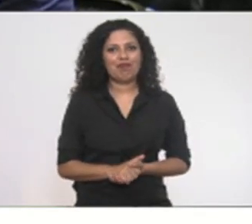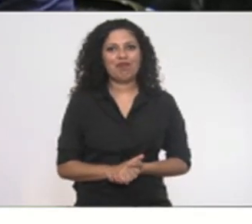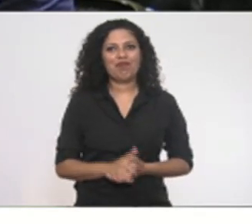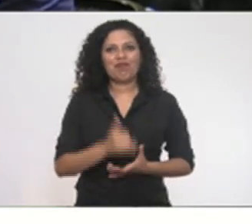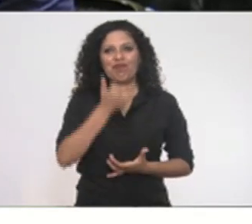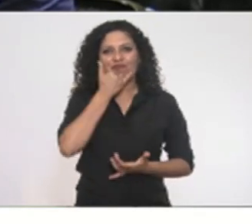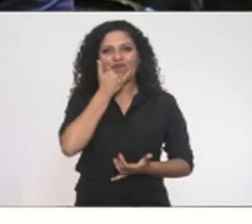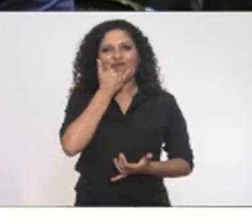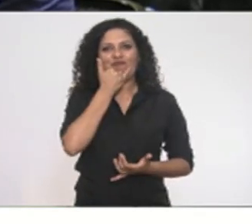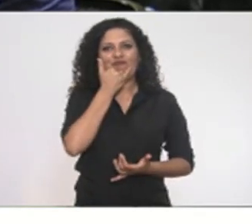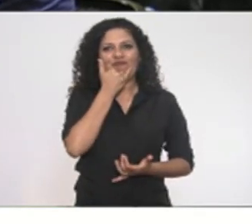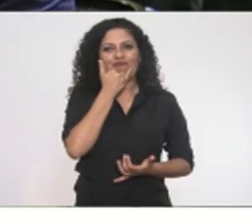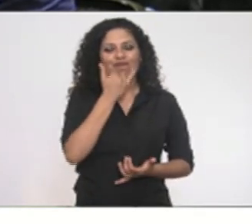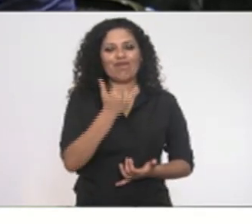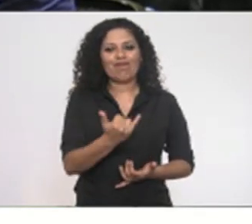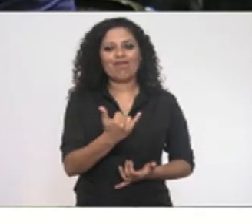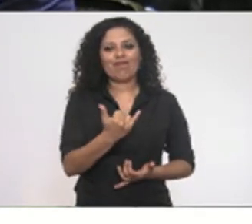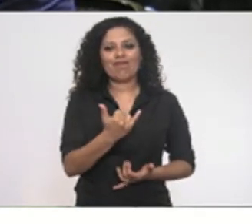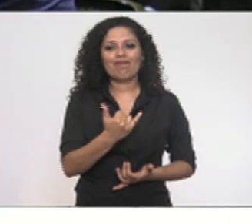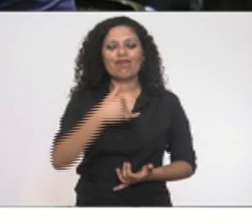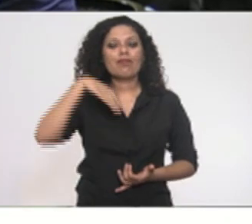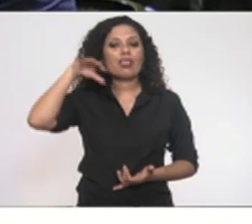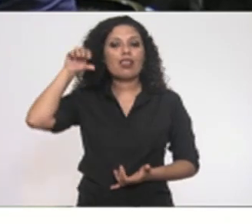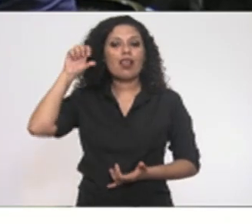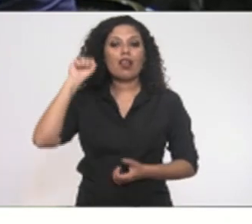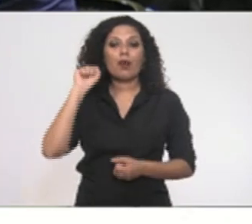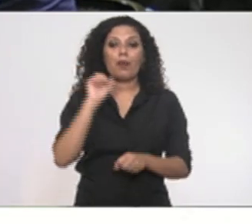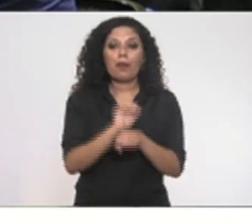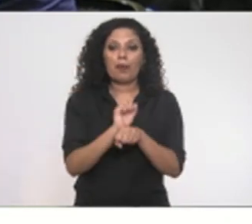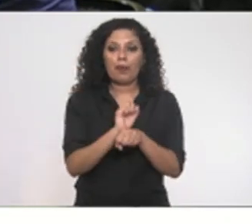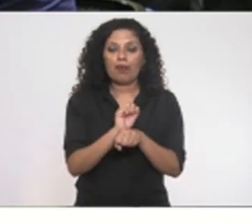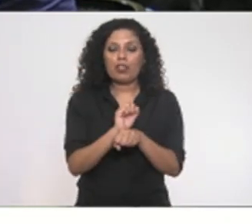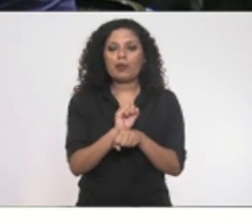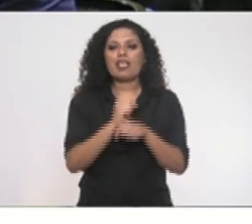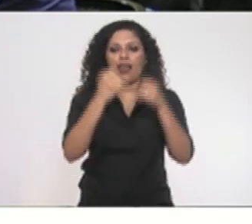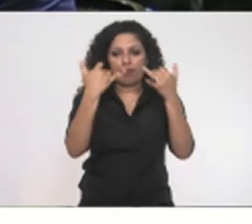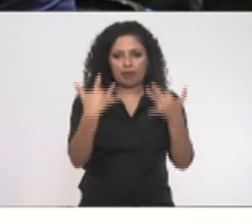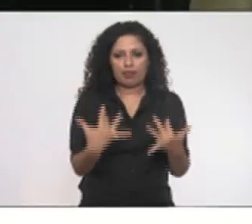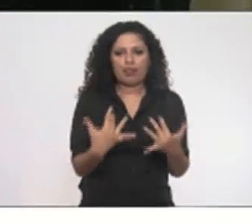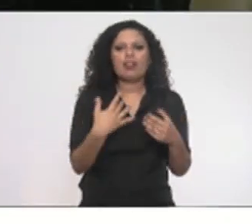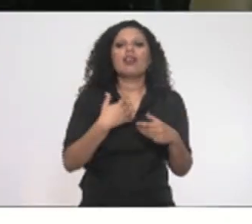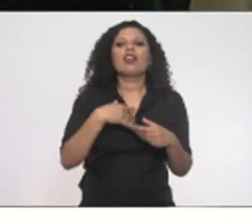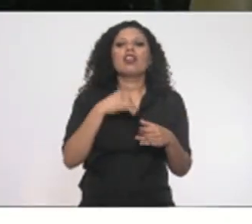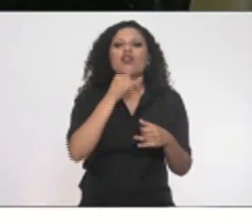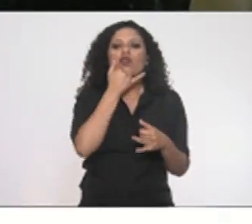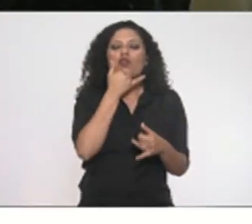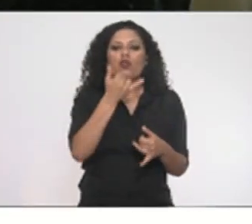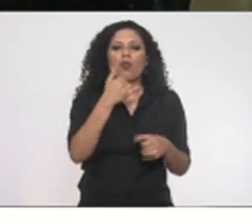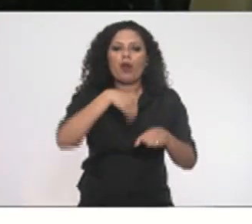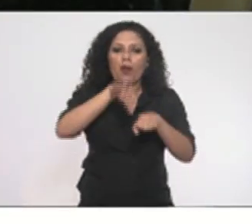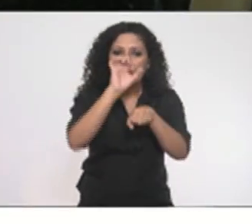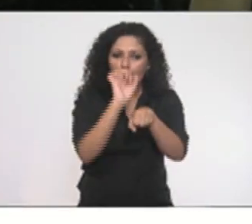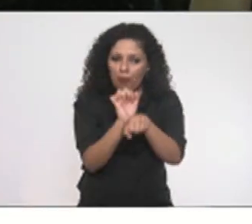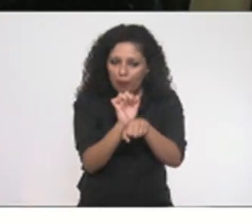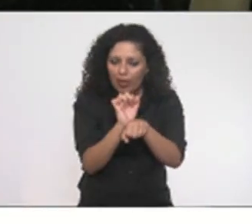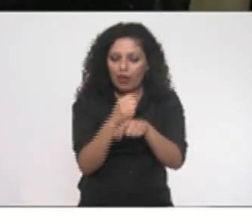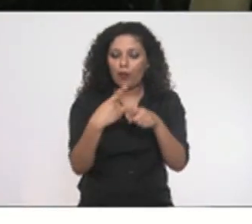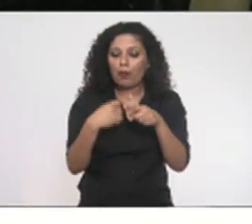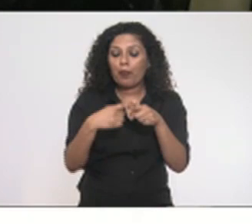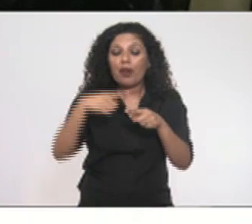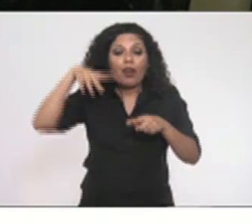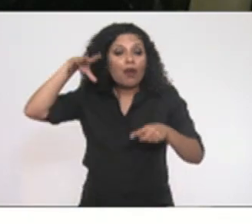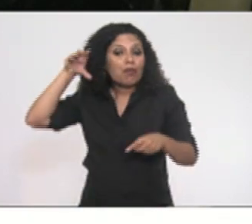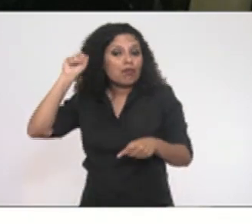você não tinha essa definição. Se falava em muitas coisas, até o termo de cooperação